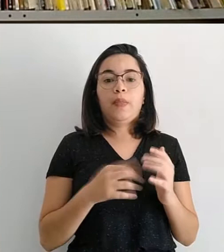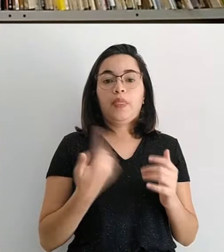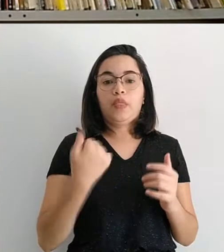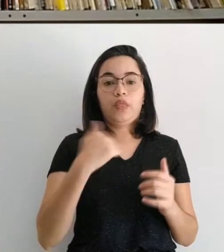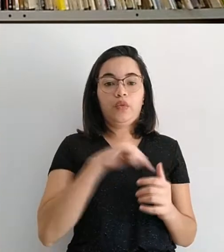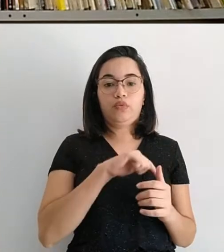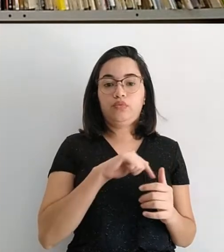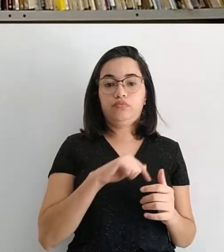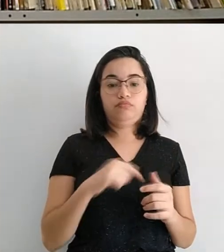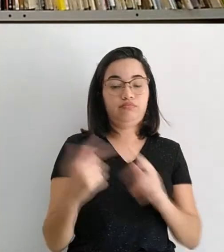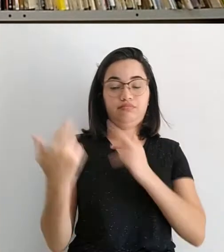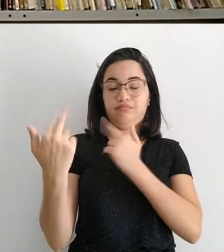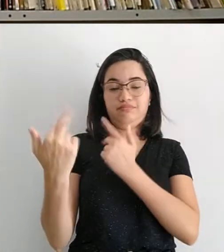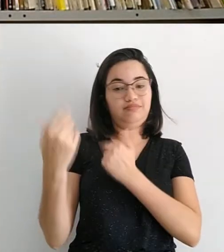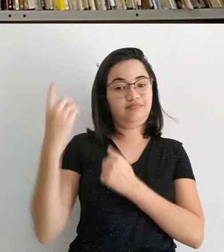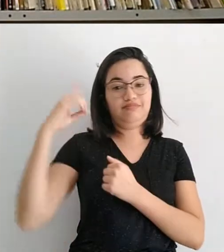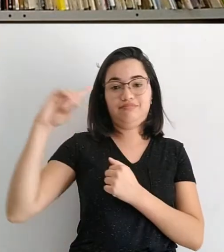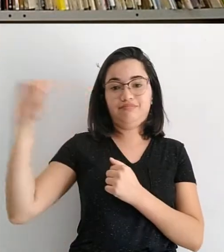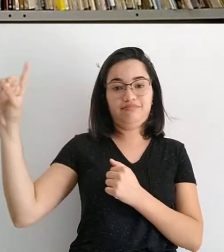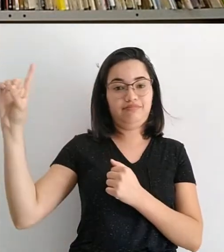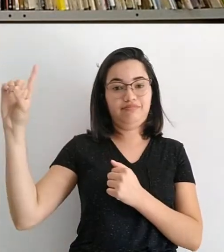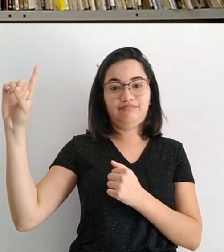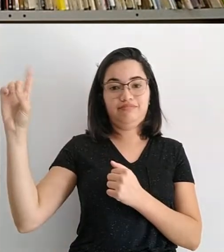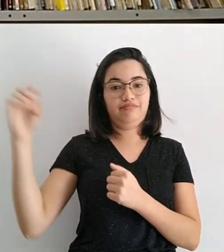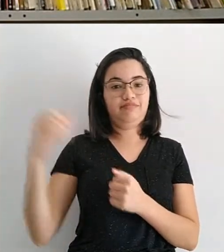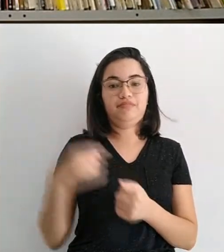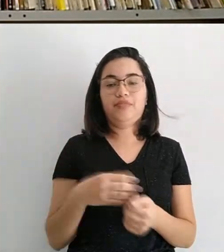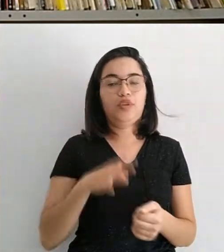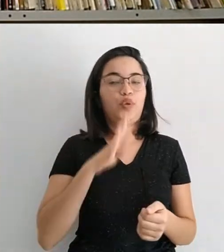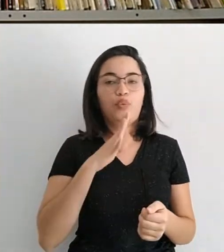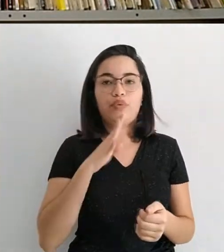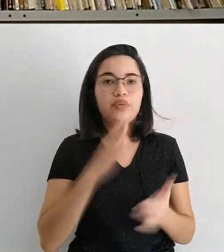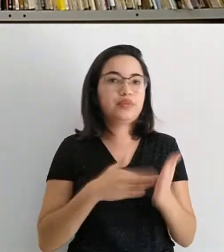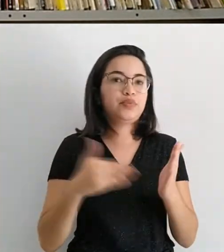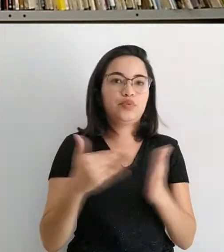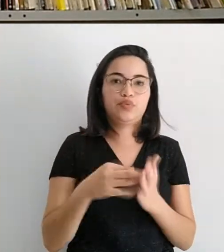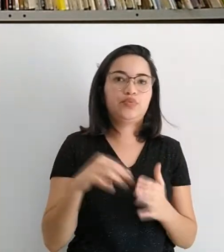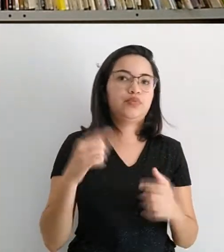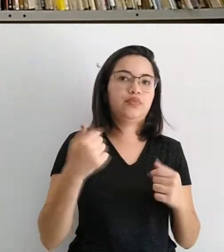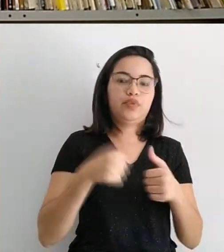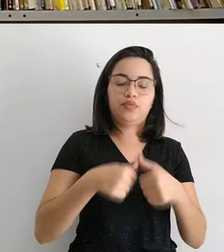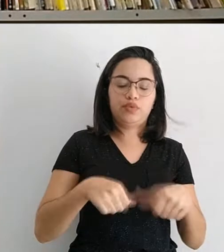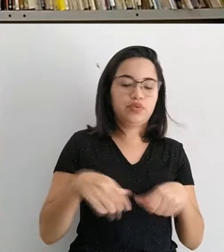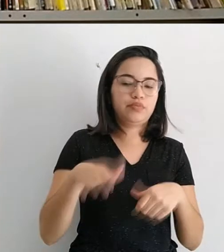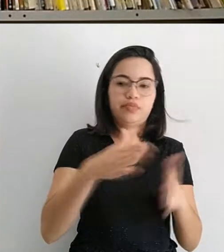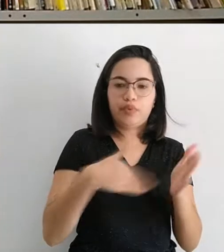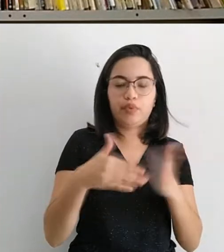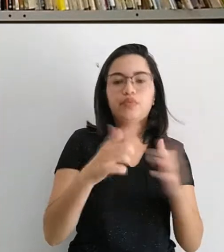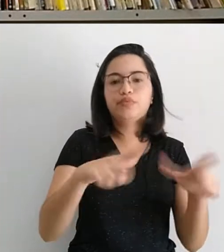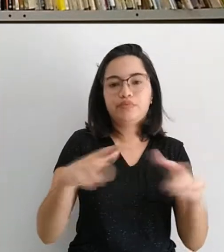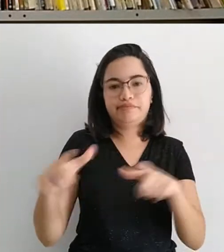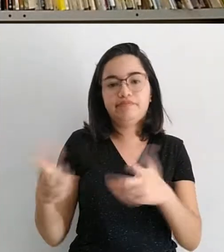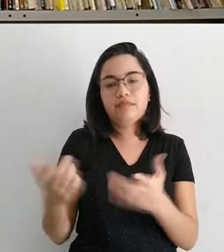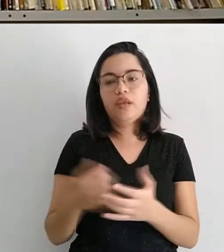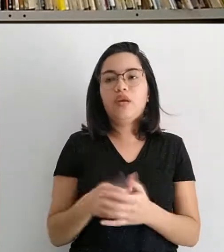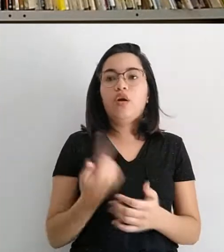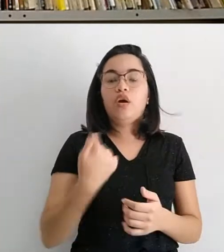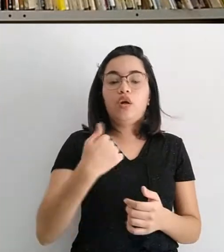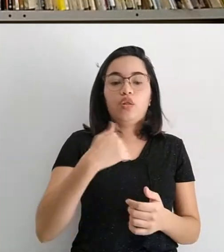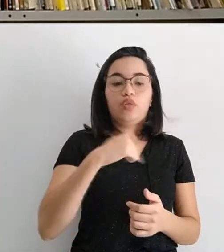não somos como Deus, onisciente, onipresente, onipotente, nós não podemos